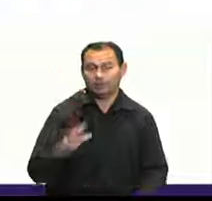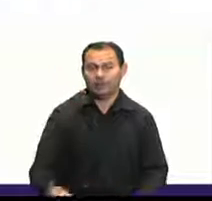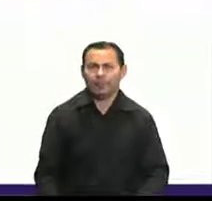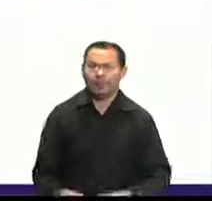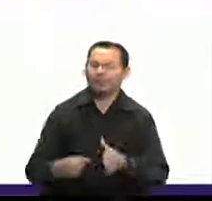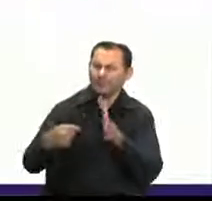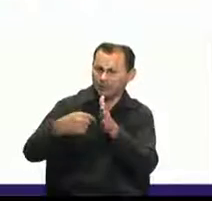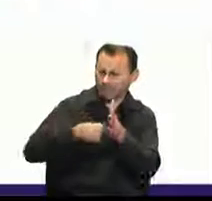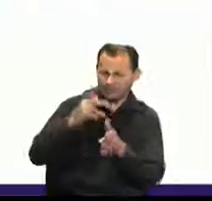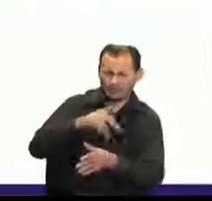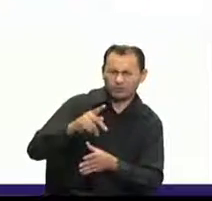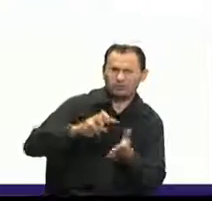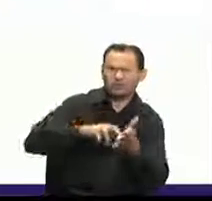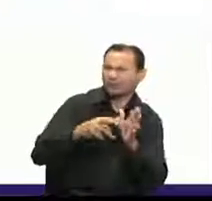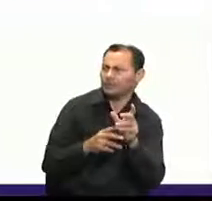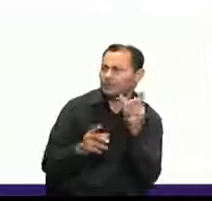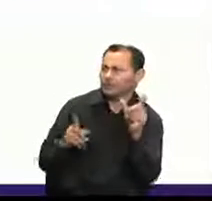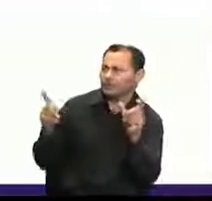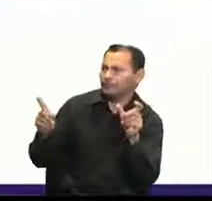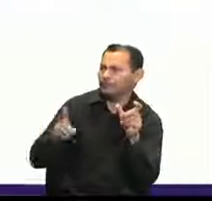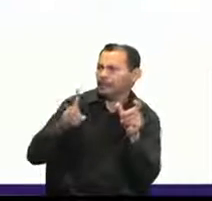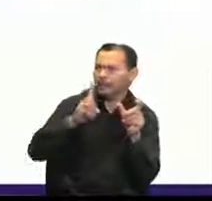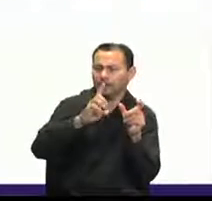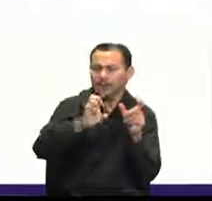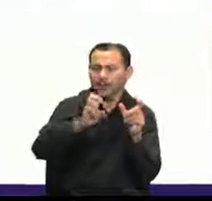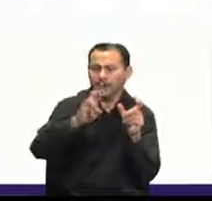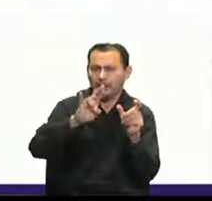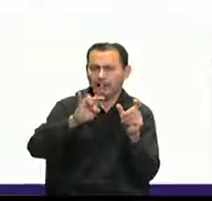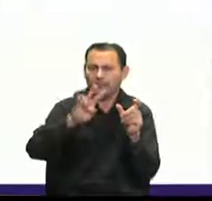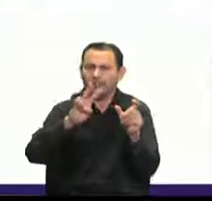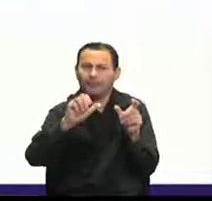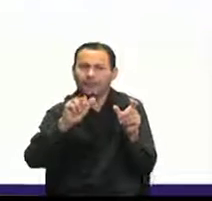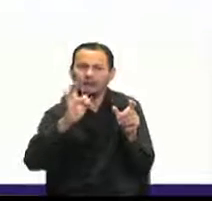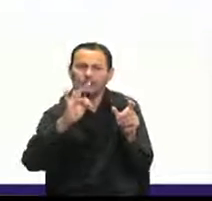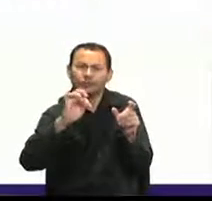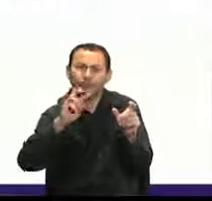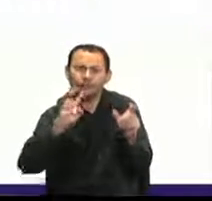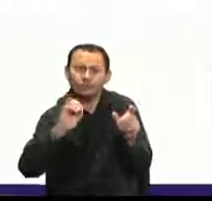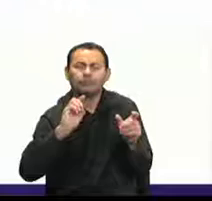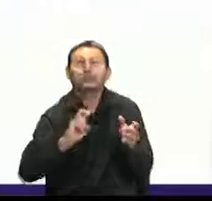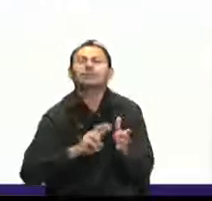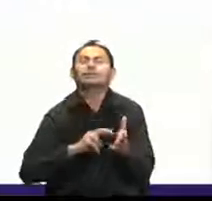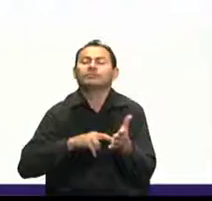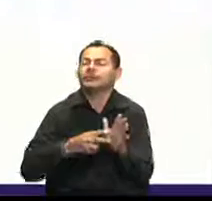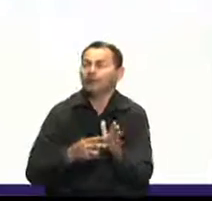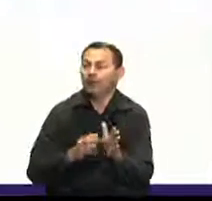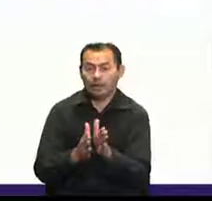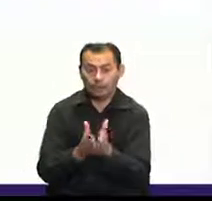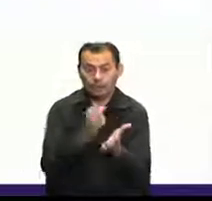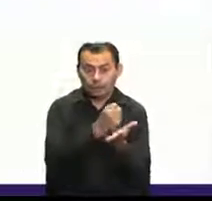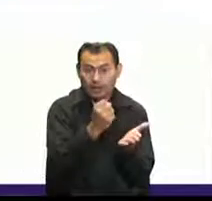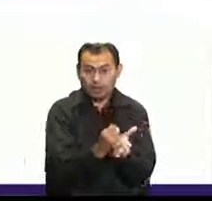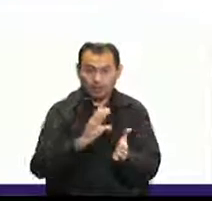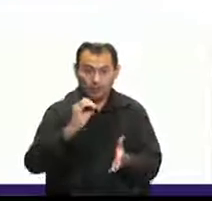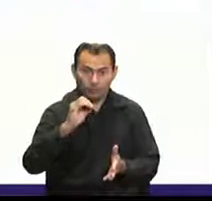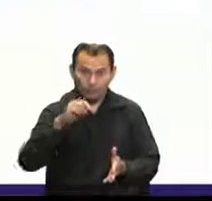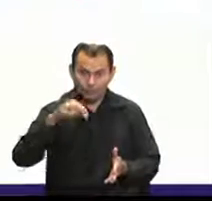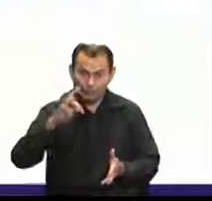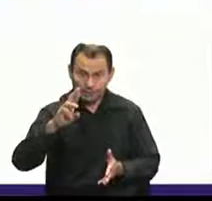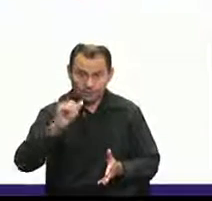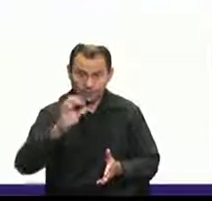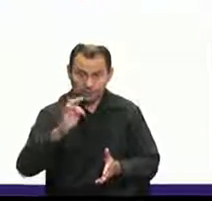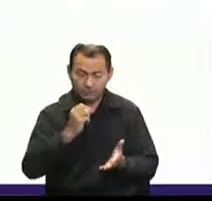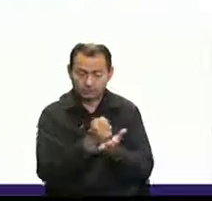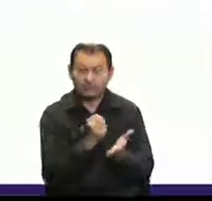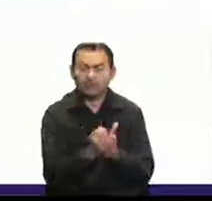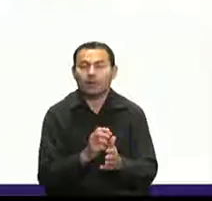você me pergunta o que significa a palavra derivativos derivativos são contratos que derivam maior parte do seu